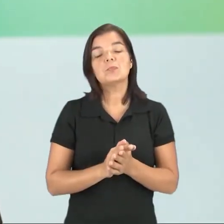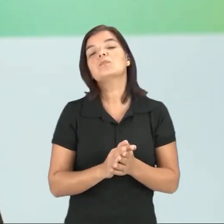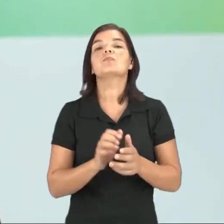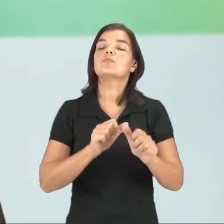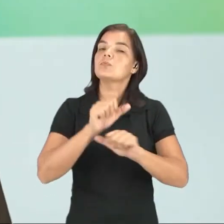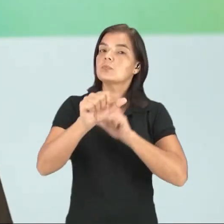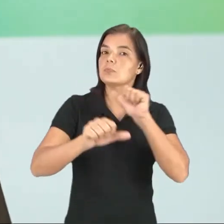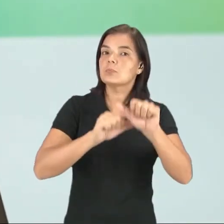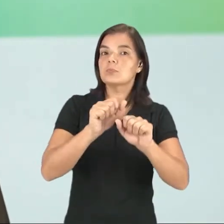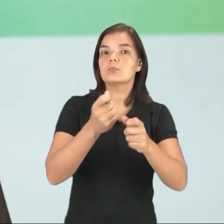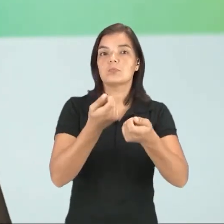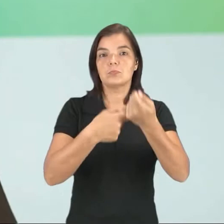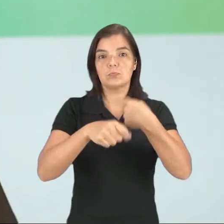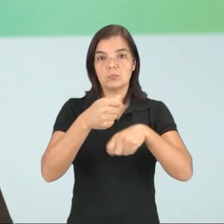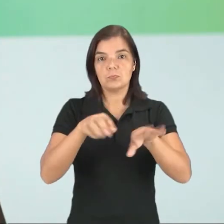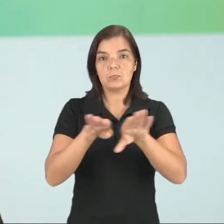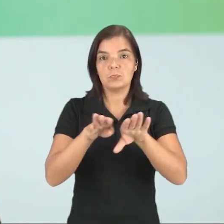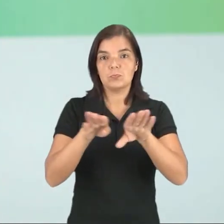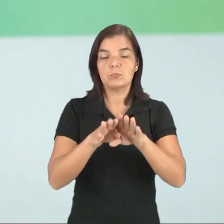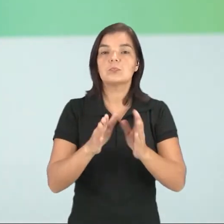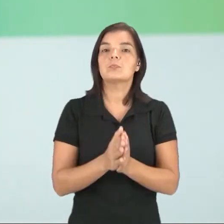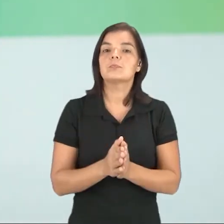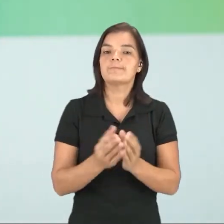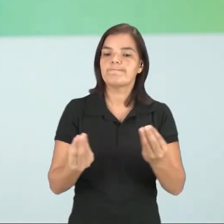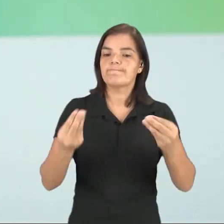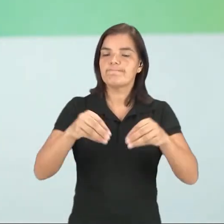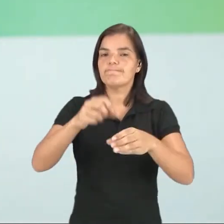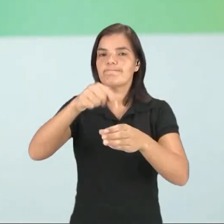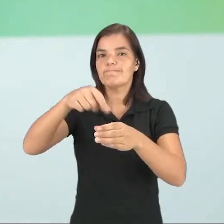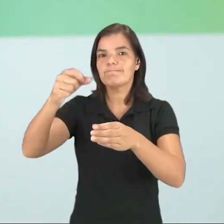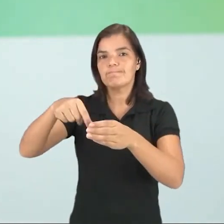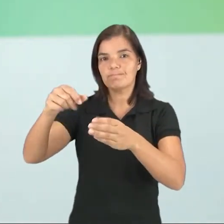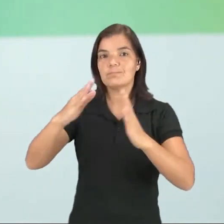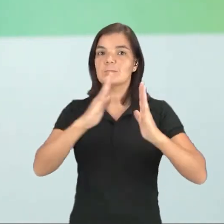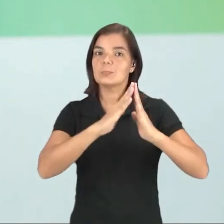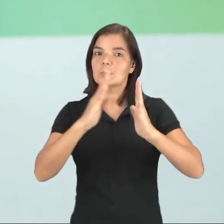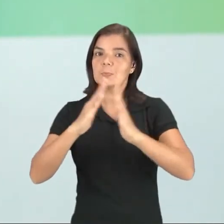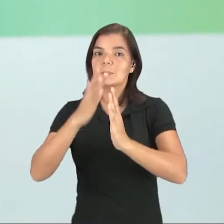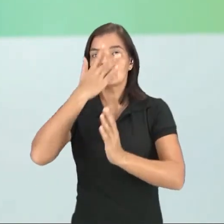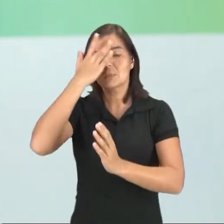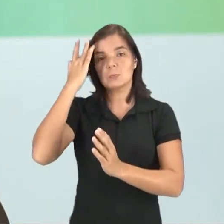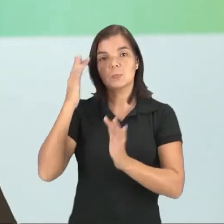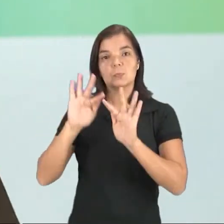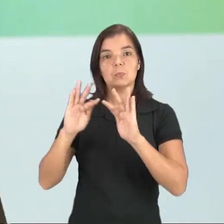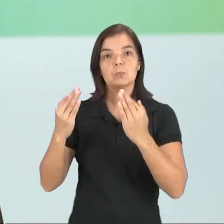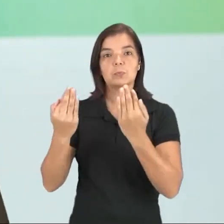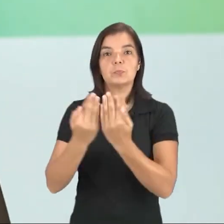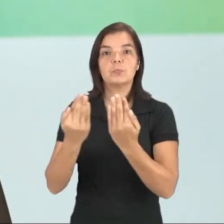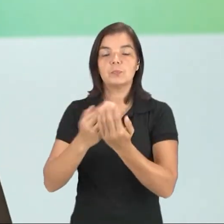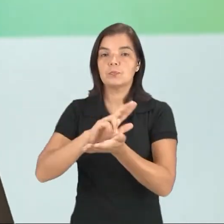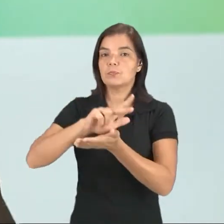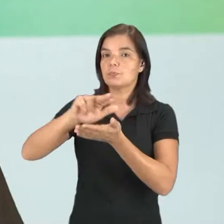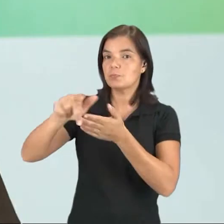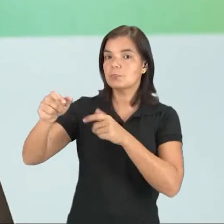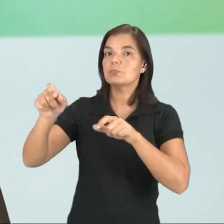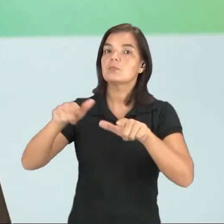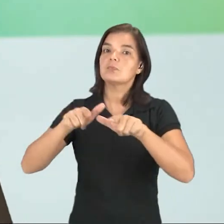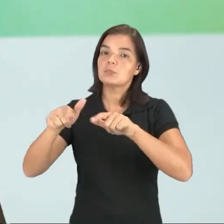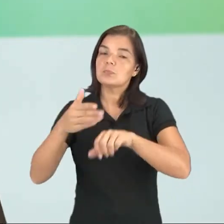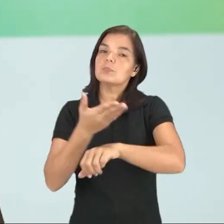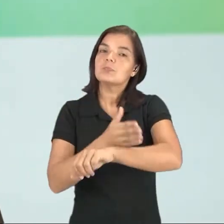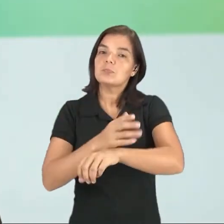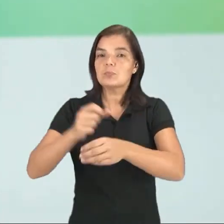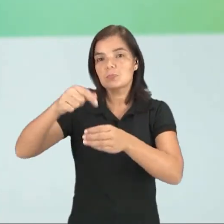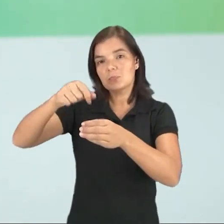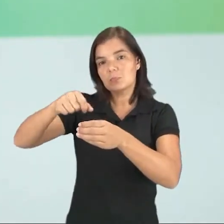agrária, então foi colocado nessas áreas, nos assentamentos, né, e assentados vários produtores para praticar a